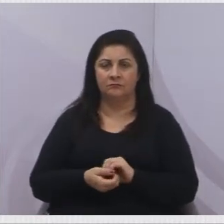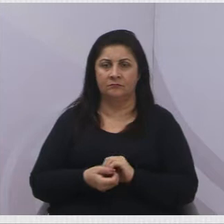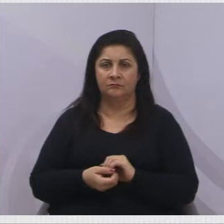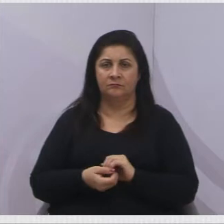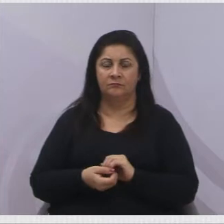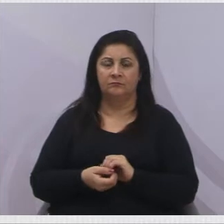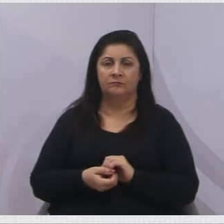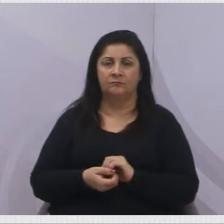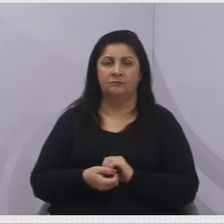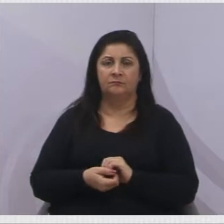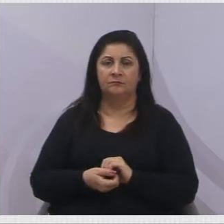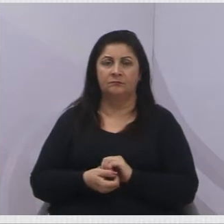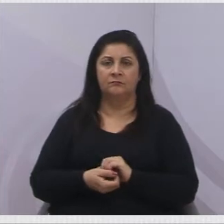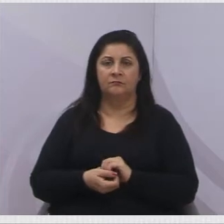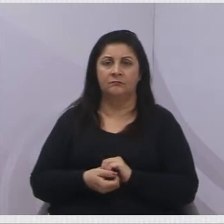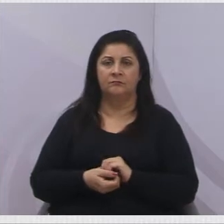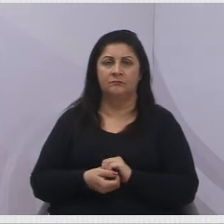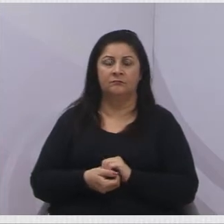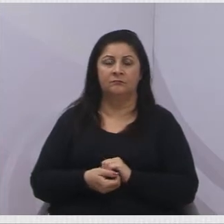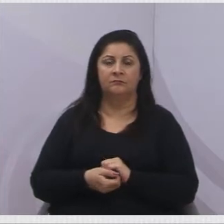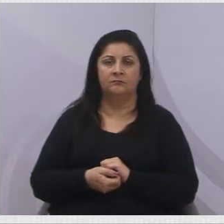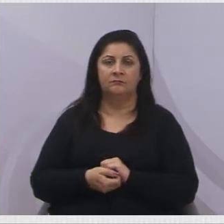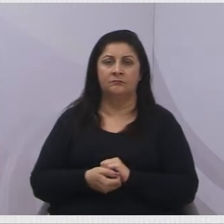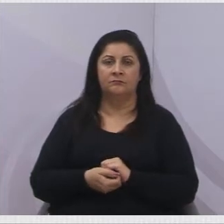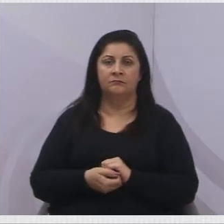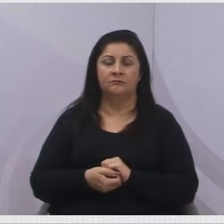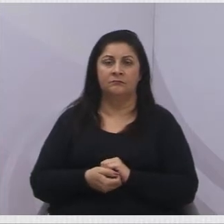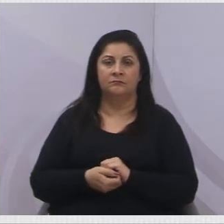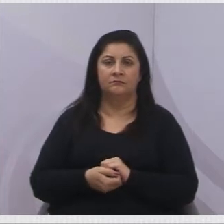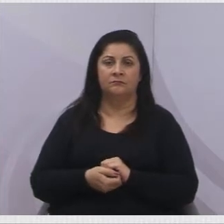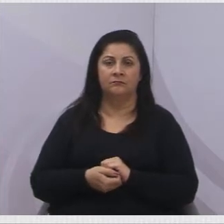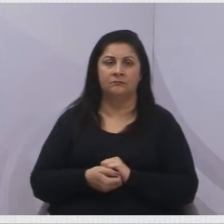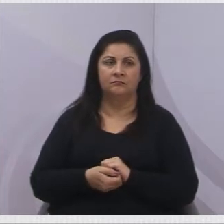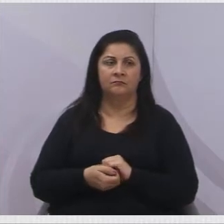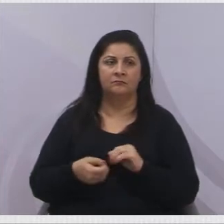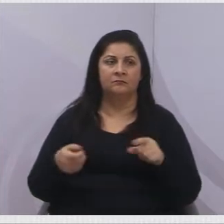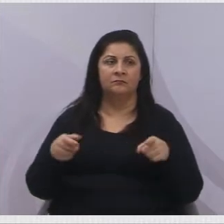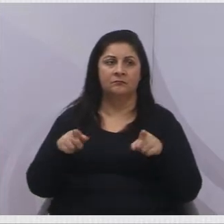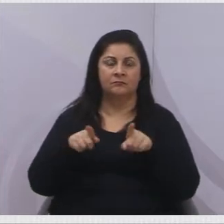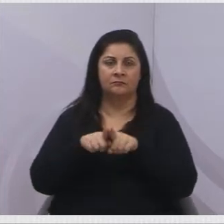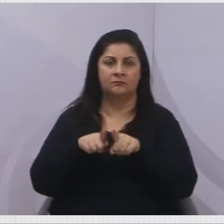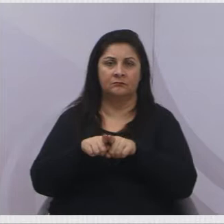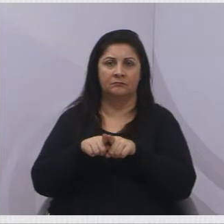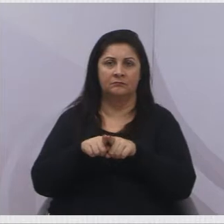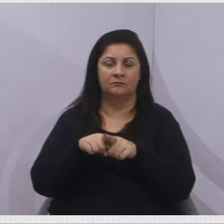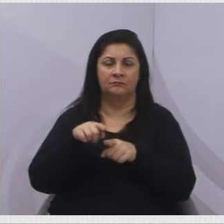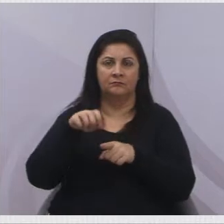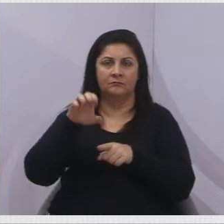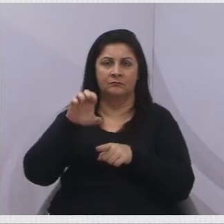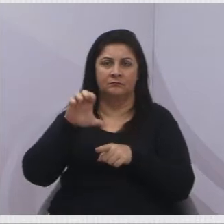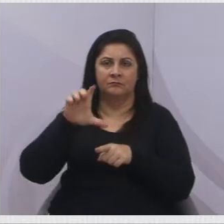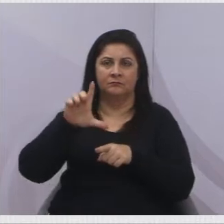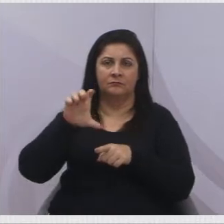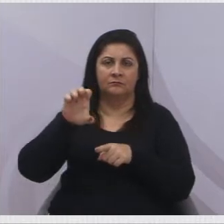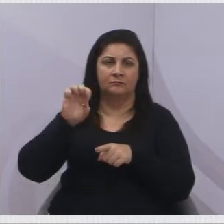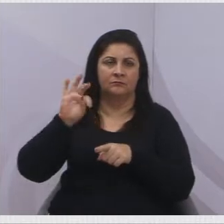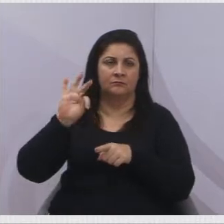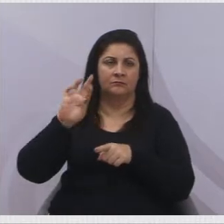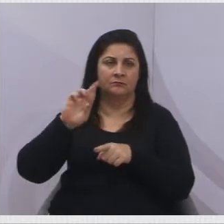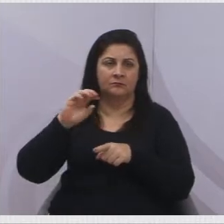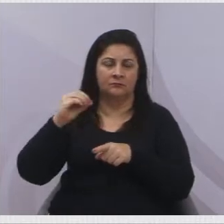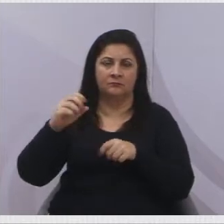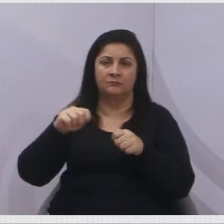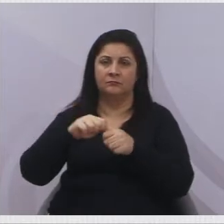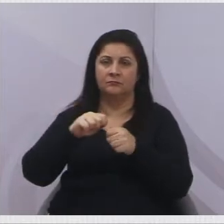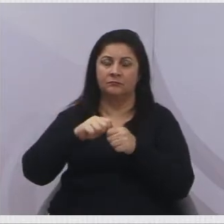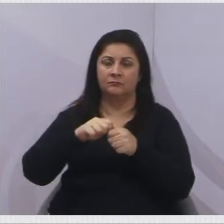pandemia gerou. E a eletroneuromiografia, também gostaria de dar destaque, porque ela passa a ser feita no SIM e